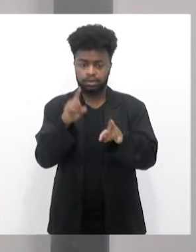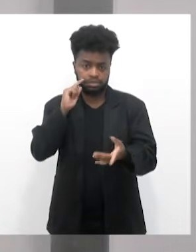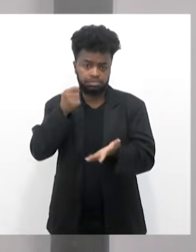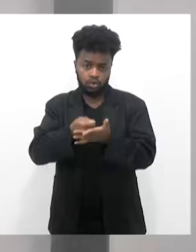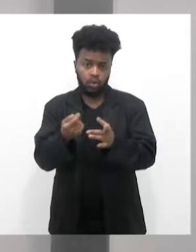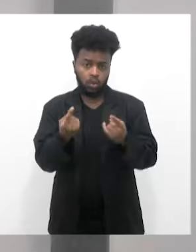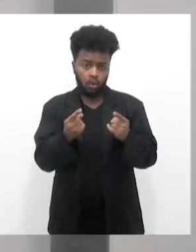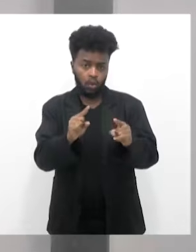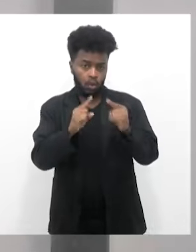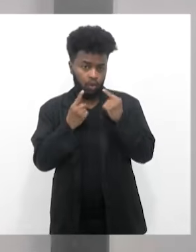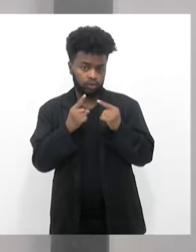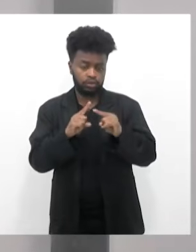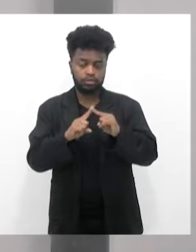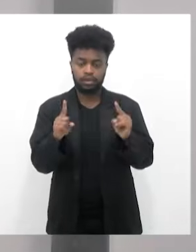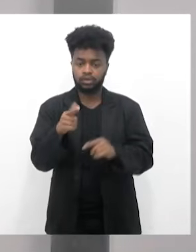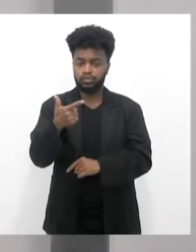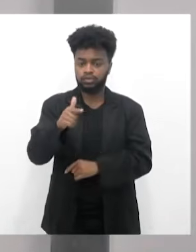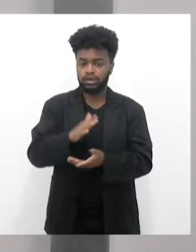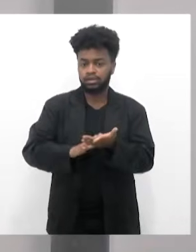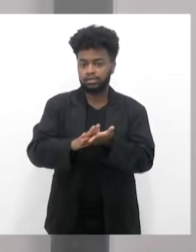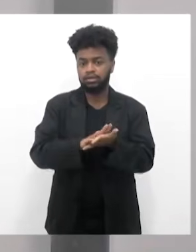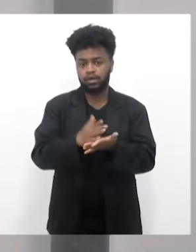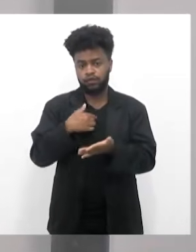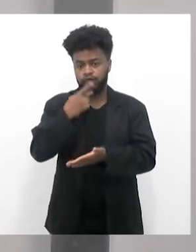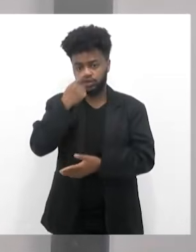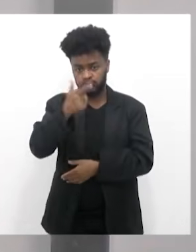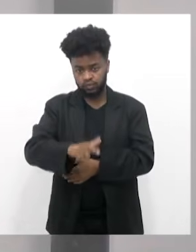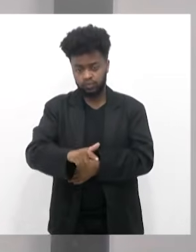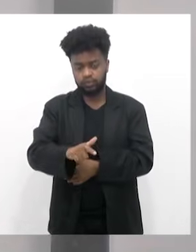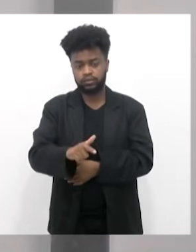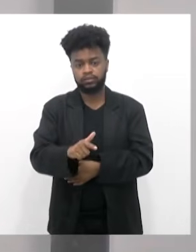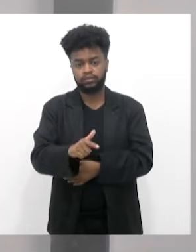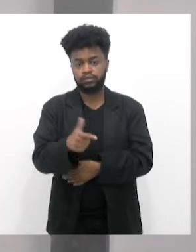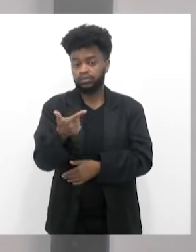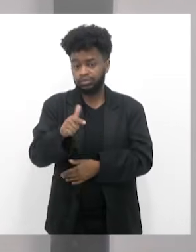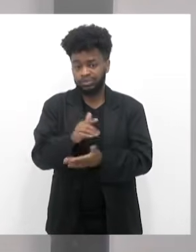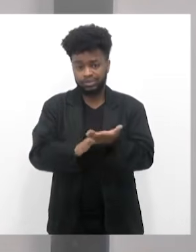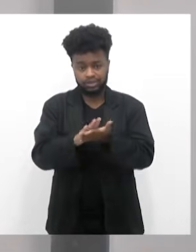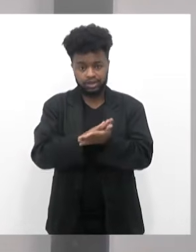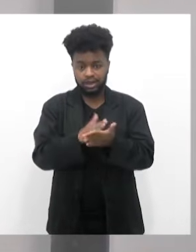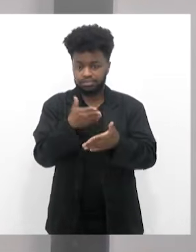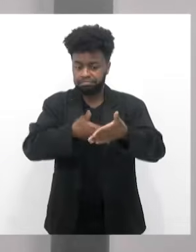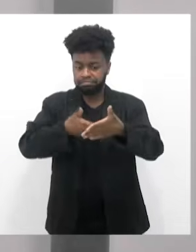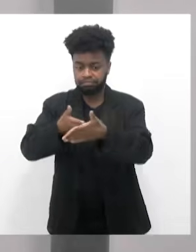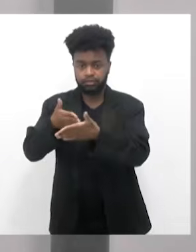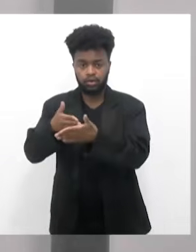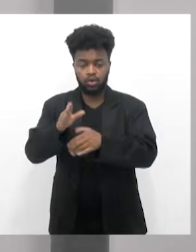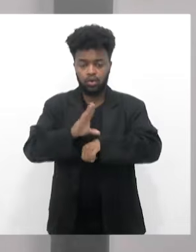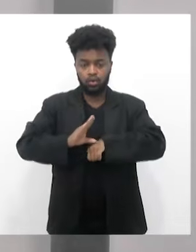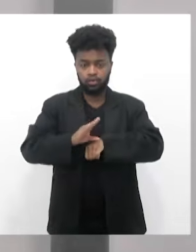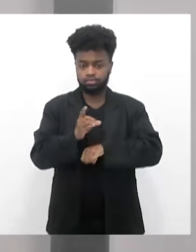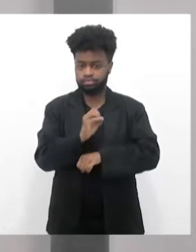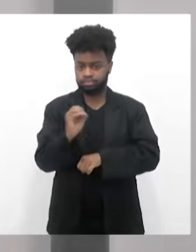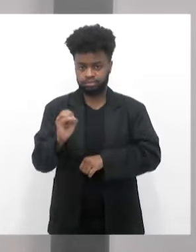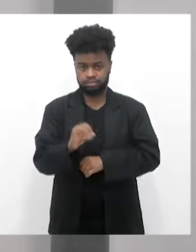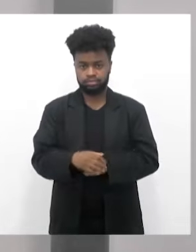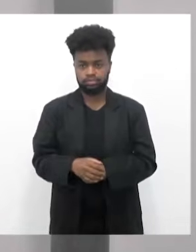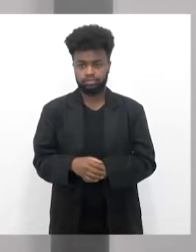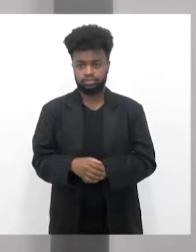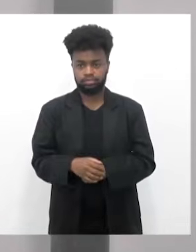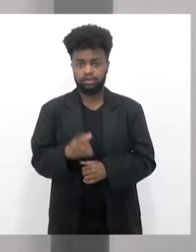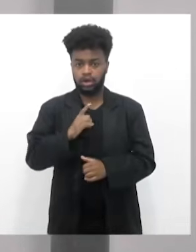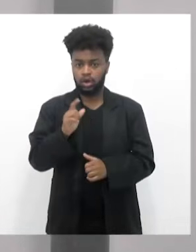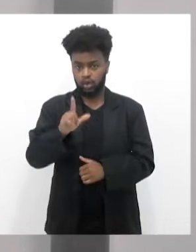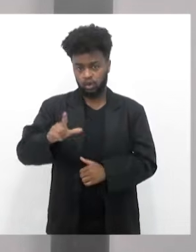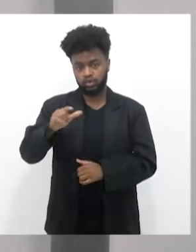nós. Mas não há, e aí sou enfático com isso, nenhum óbice constitucional. Presidente. Há lógica jurídica, mas não